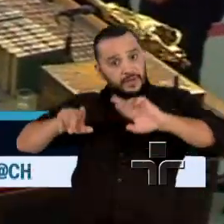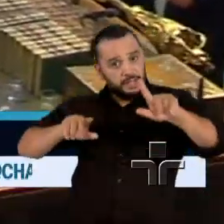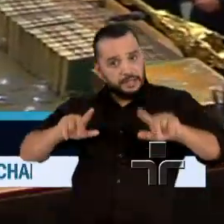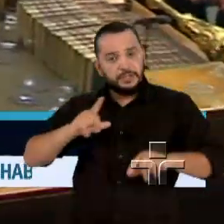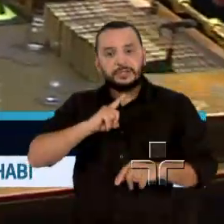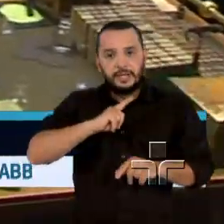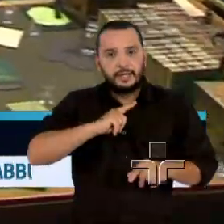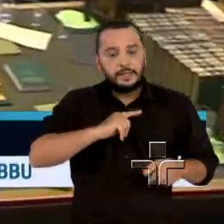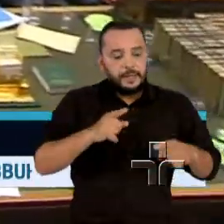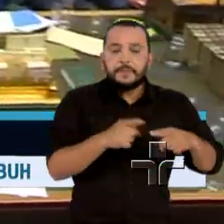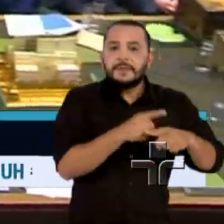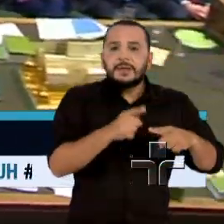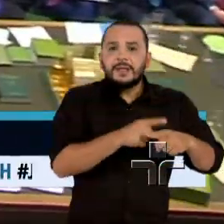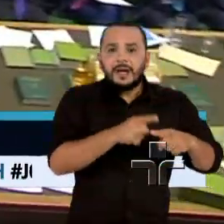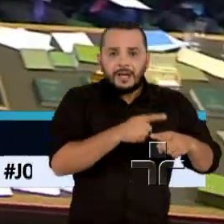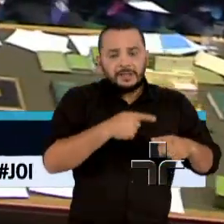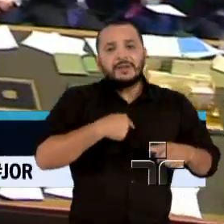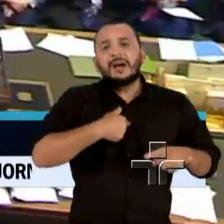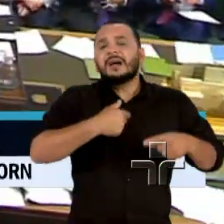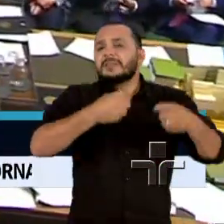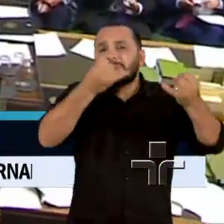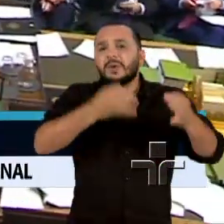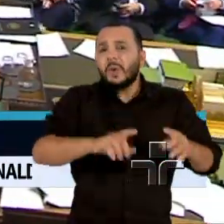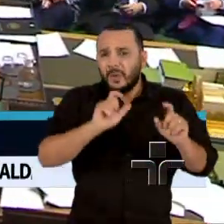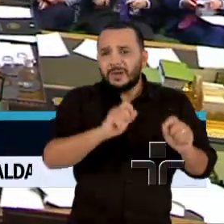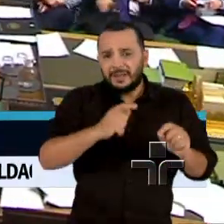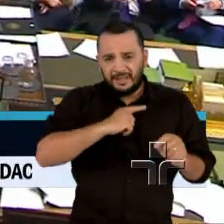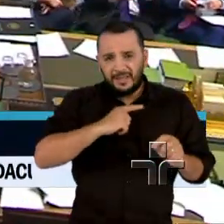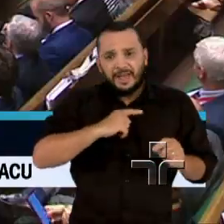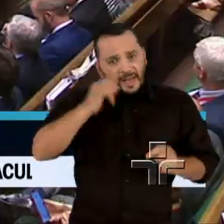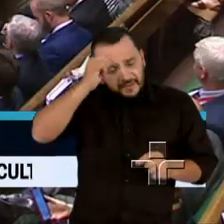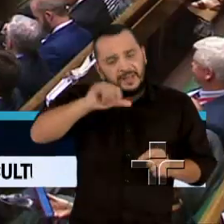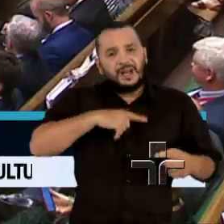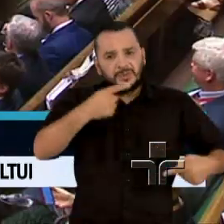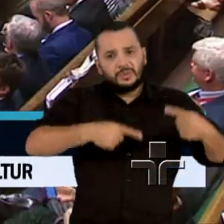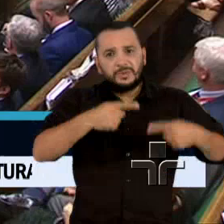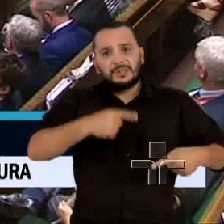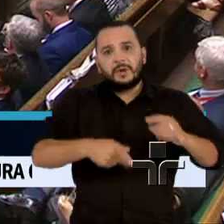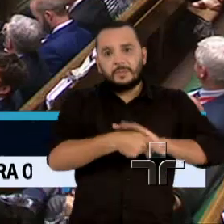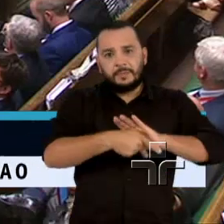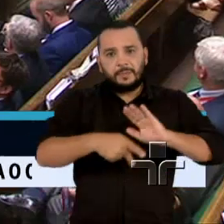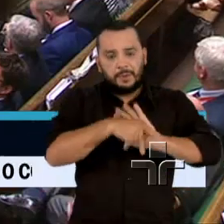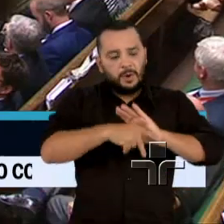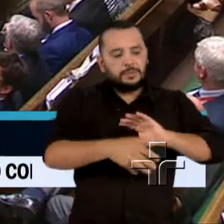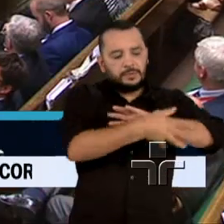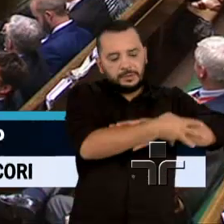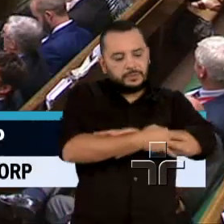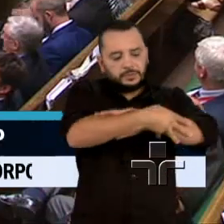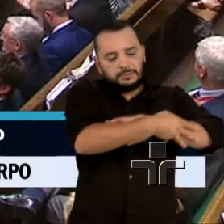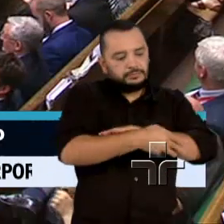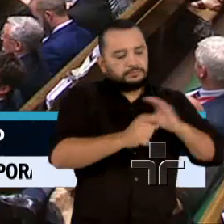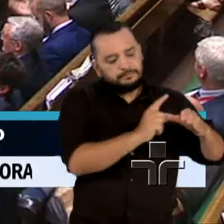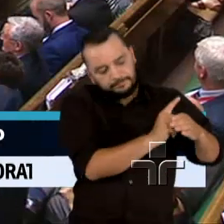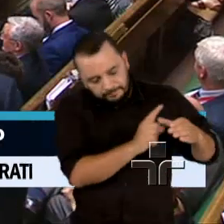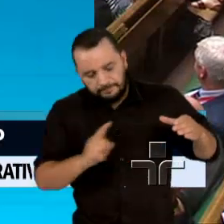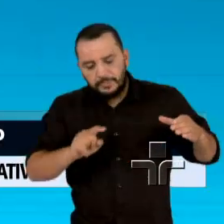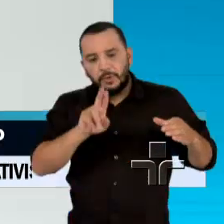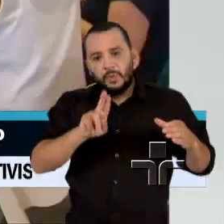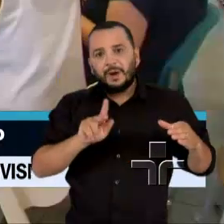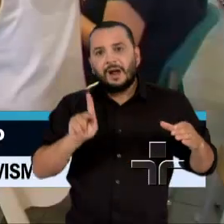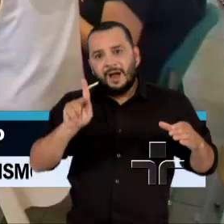diz que Johnson quis evitar discussões sobre a saída do Reino Unido da União Europeia, marcada para o dia 31 de